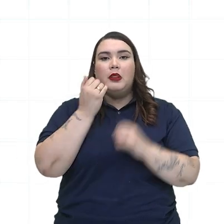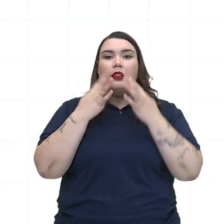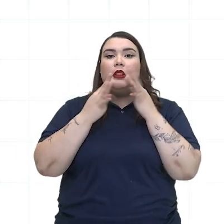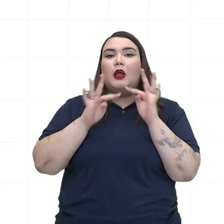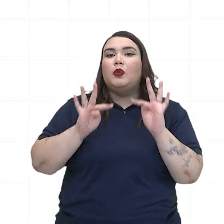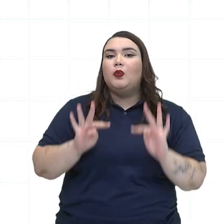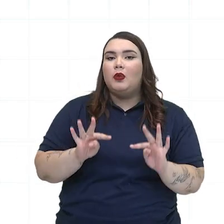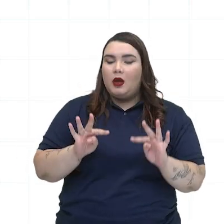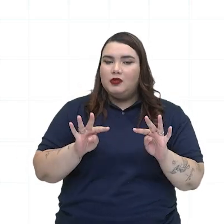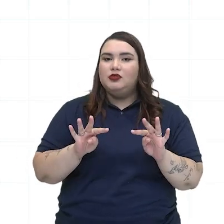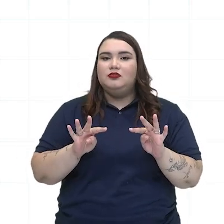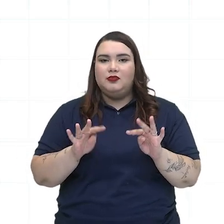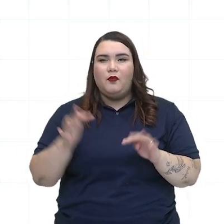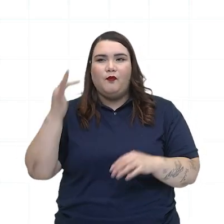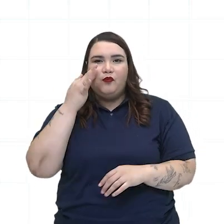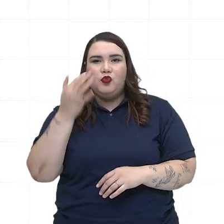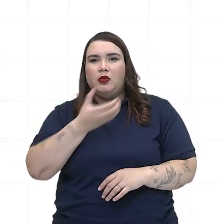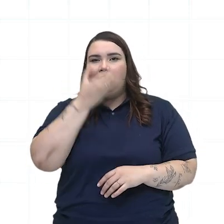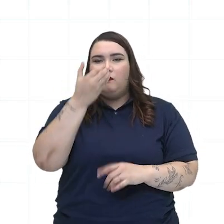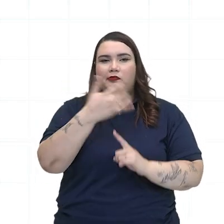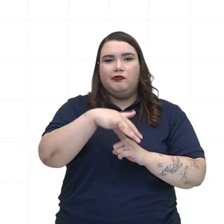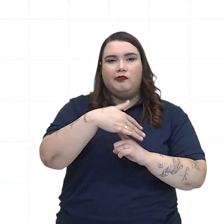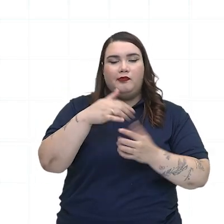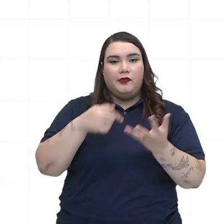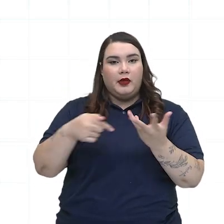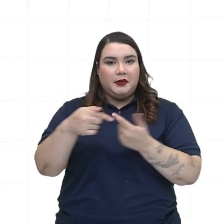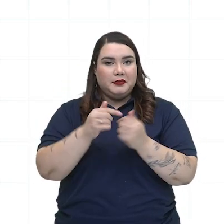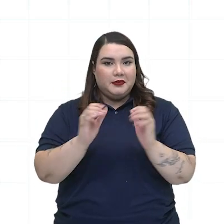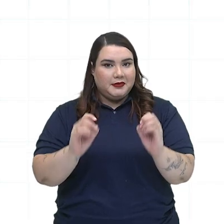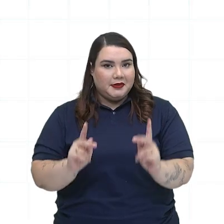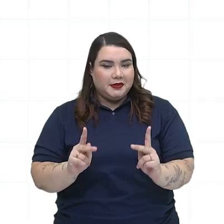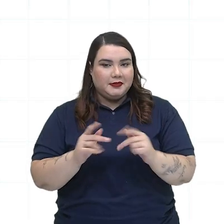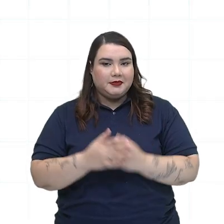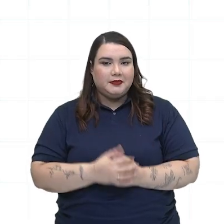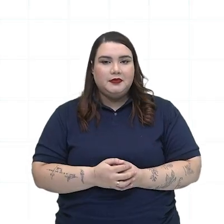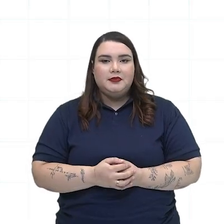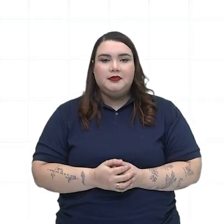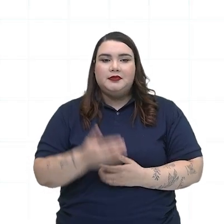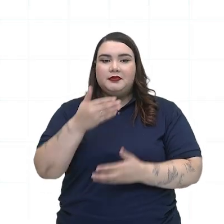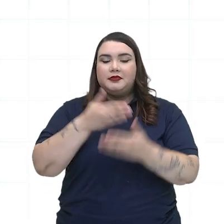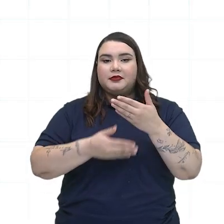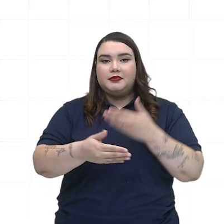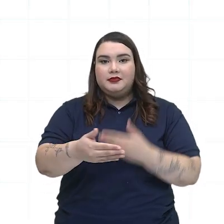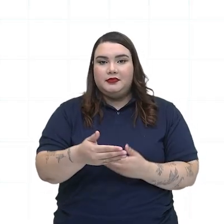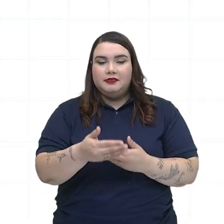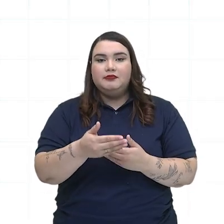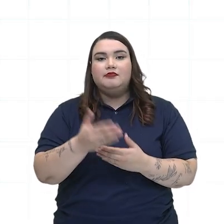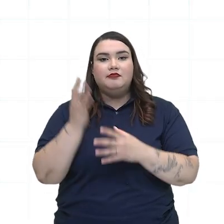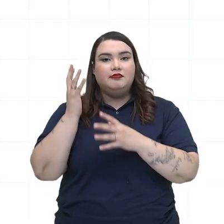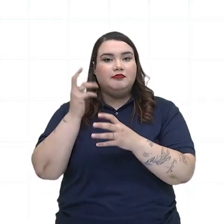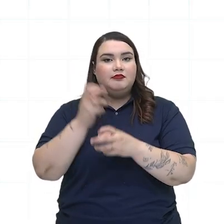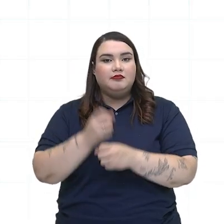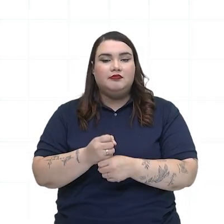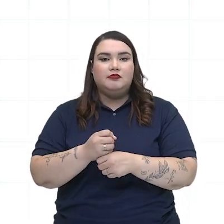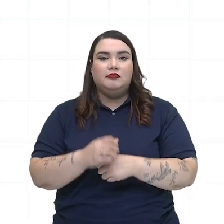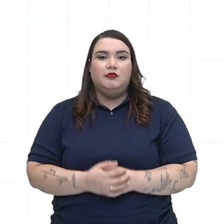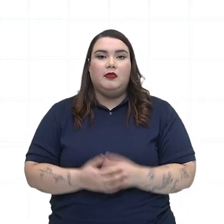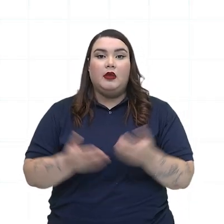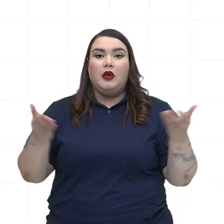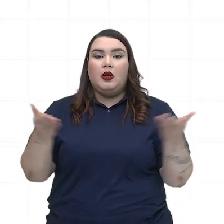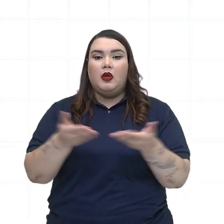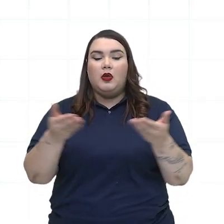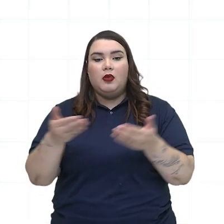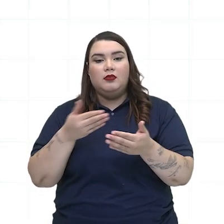naturais, certo? Muito bem, prosseguindo a nossa revisão, vamos ali chegando no nosso